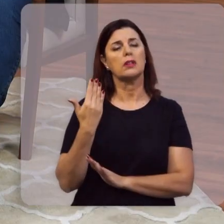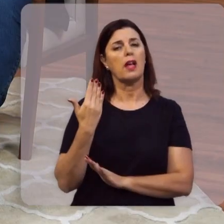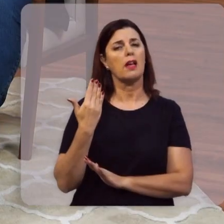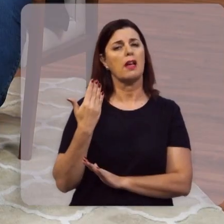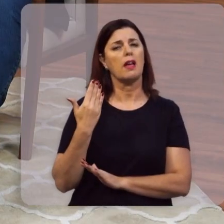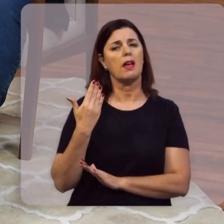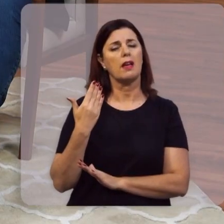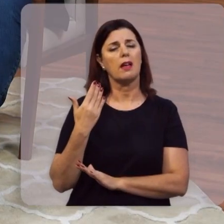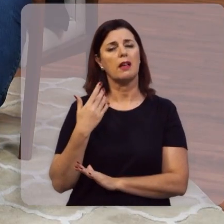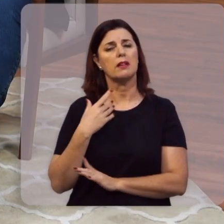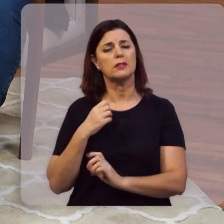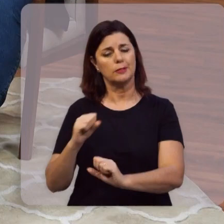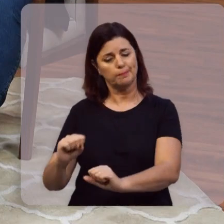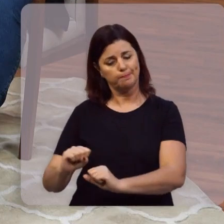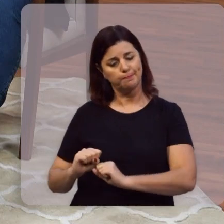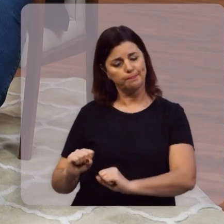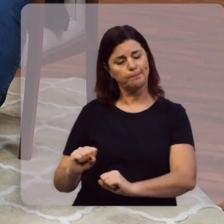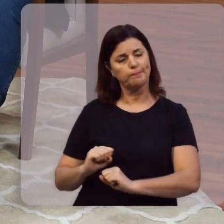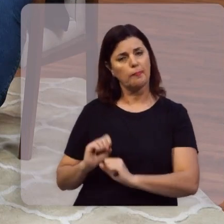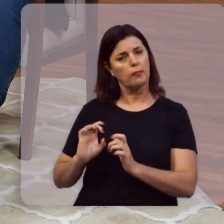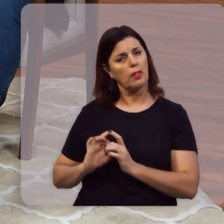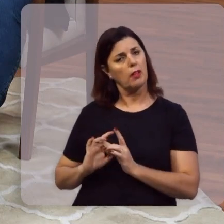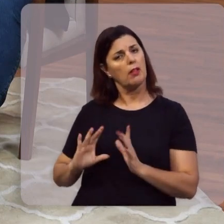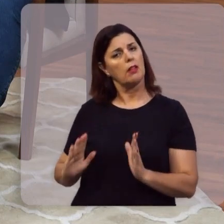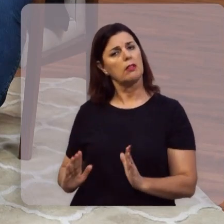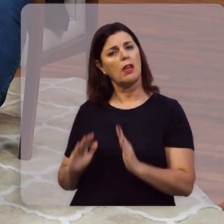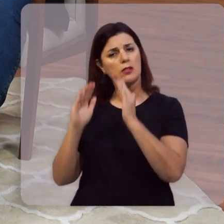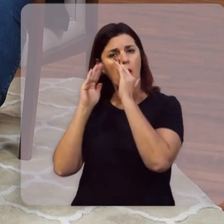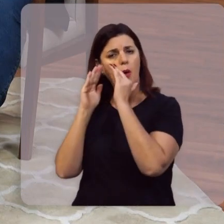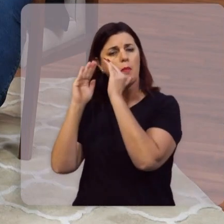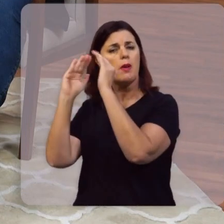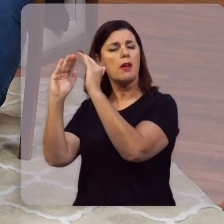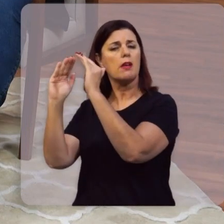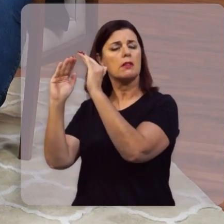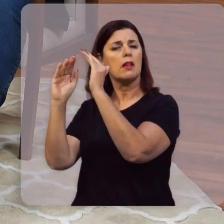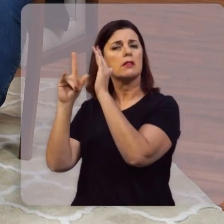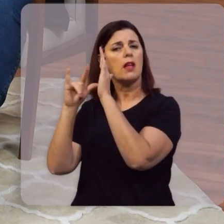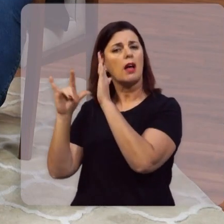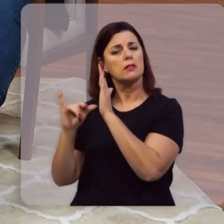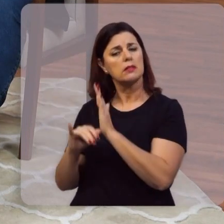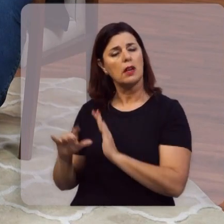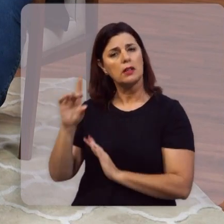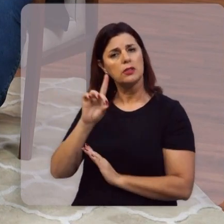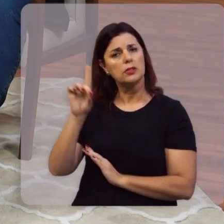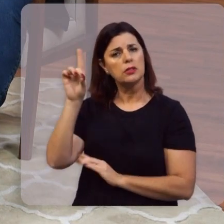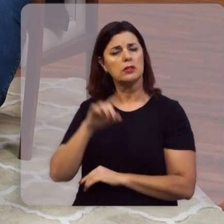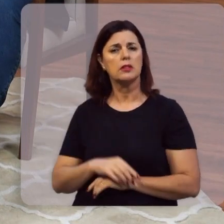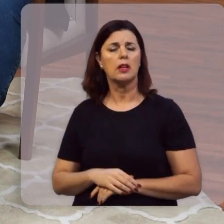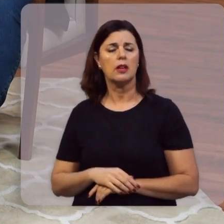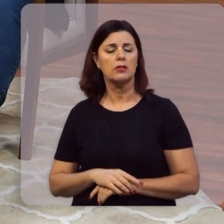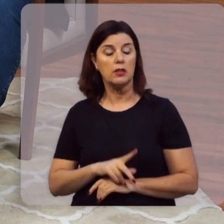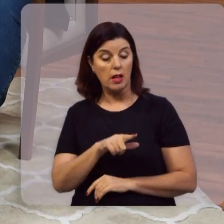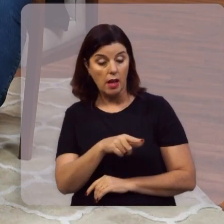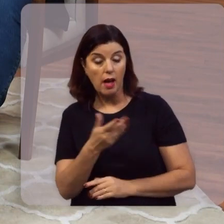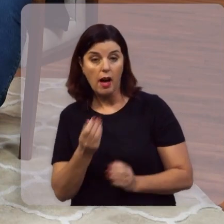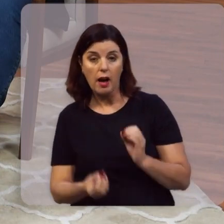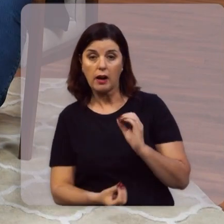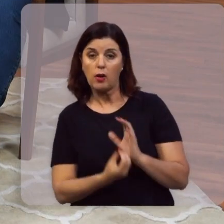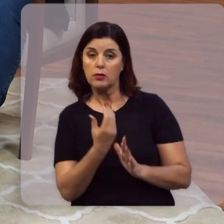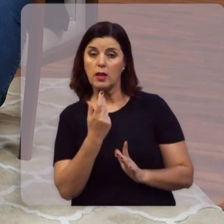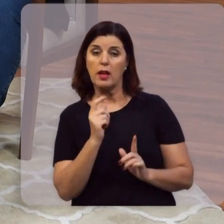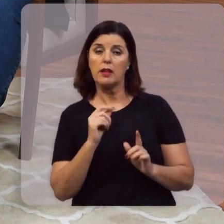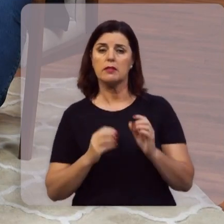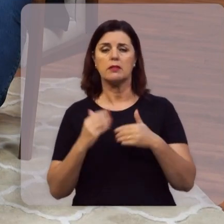a algumas tentações e deixam de seguir os princípios e preceitos que Deus estabelece. E isso acaba